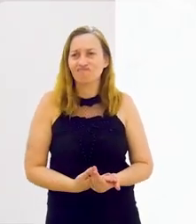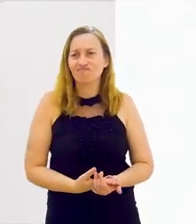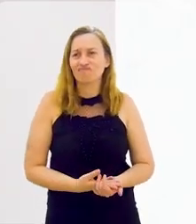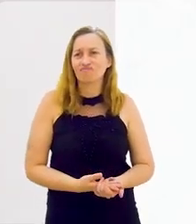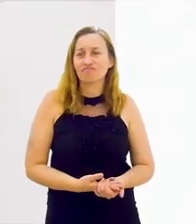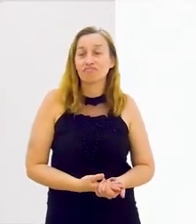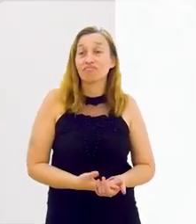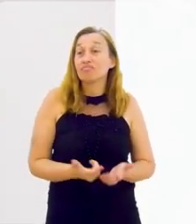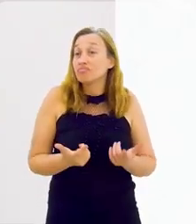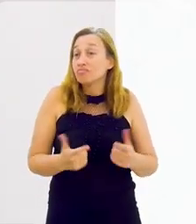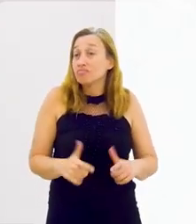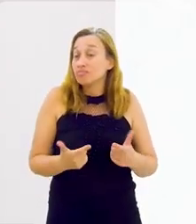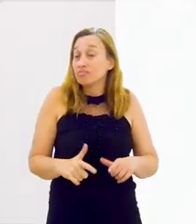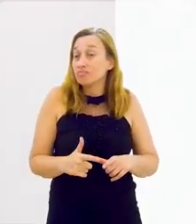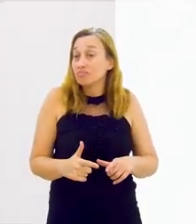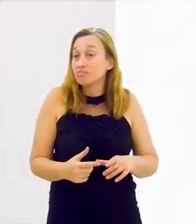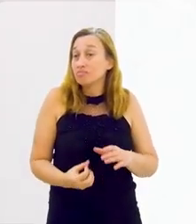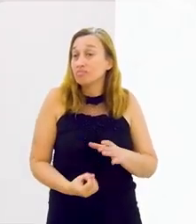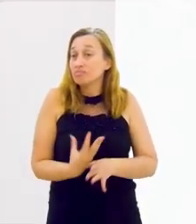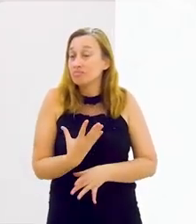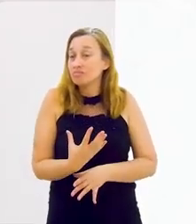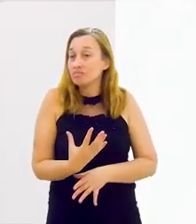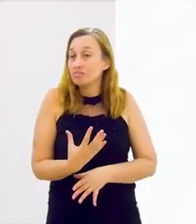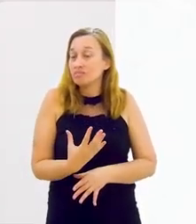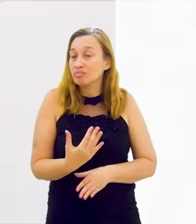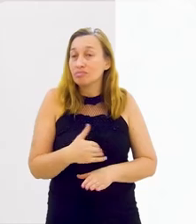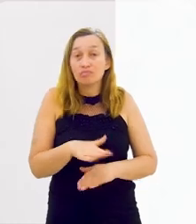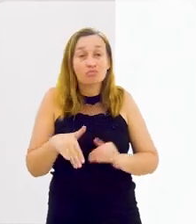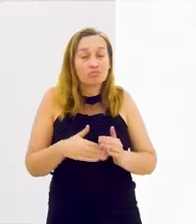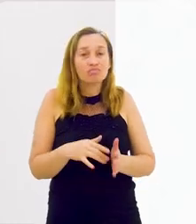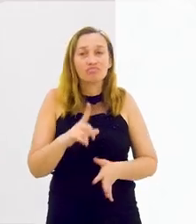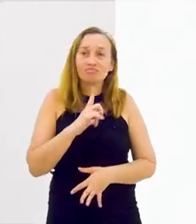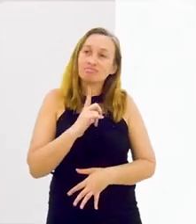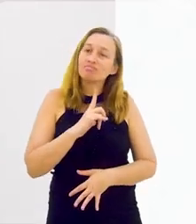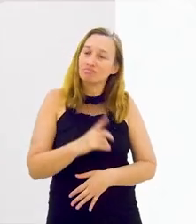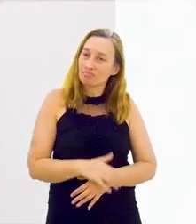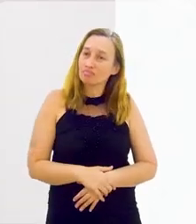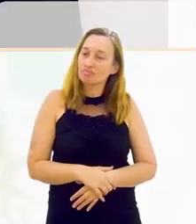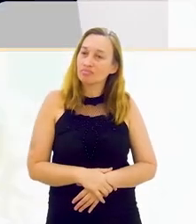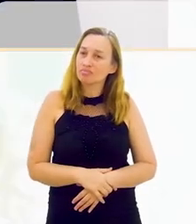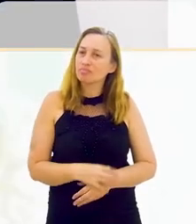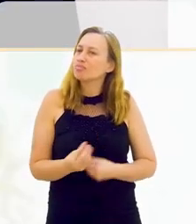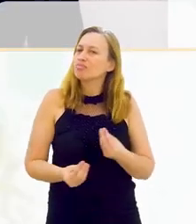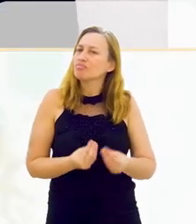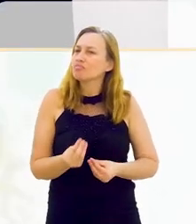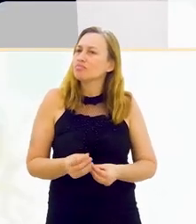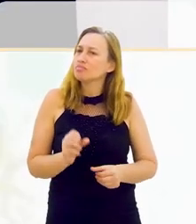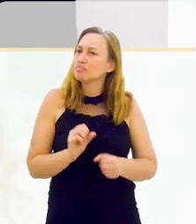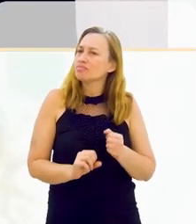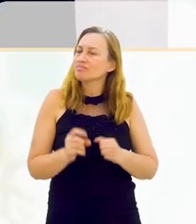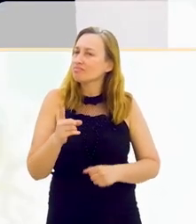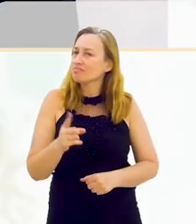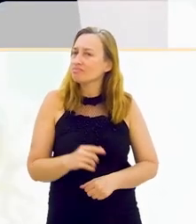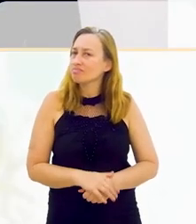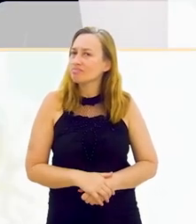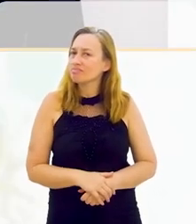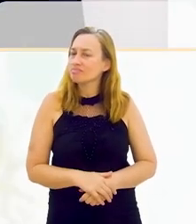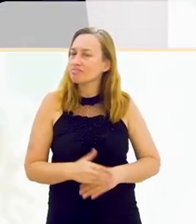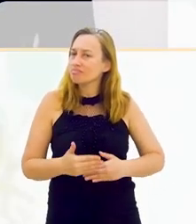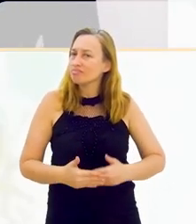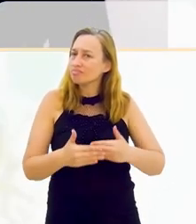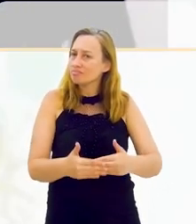não acredito. E onde a criatividade, ela, todo mundo tem. Todo Como é que mundo você tem. faz isso